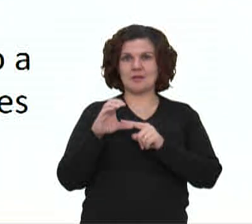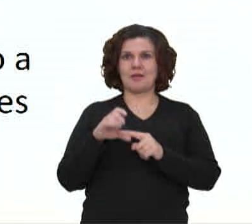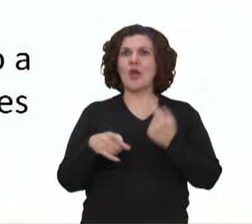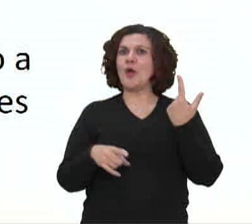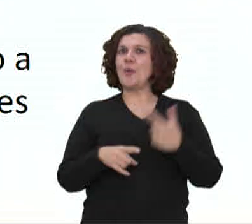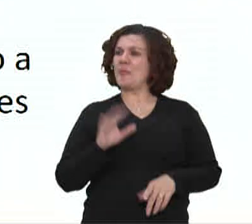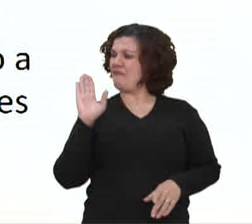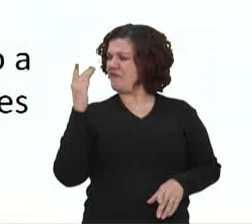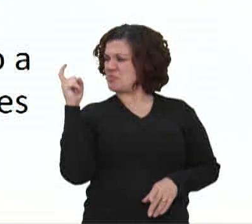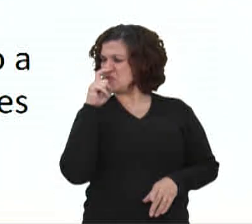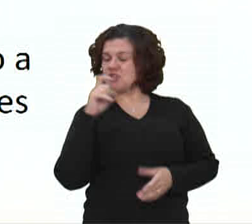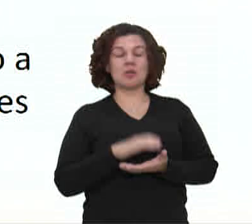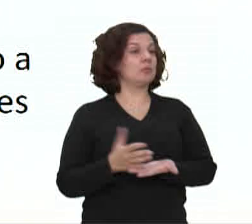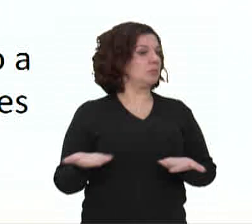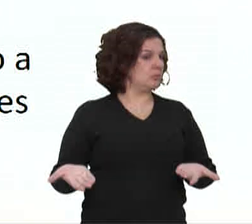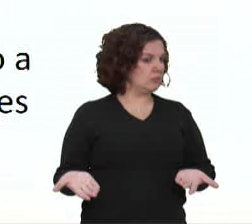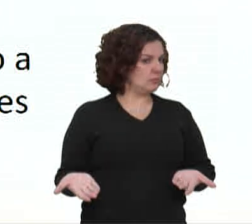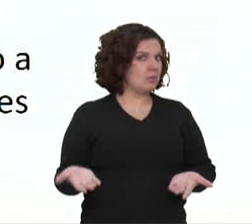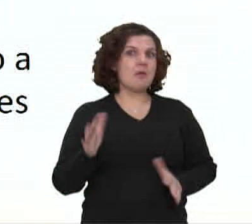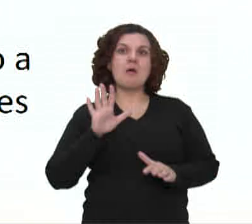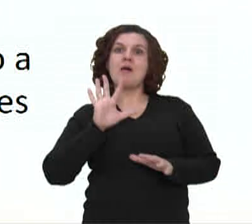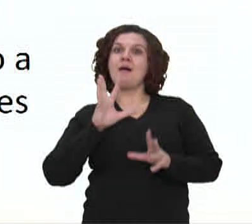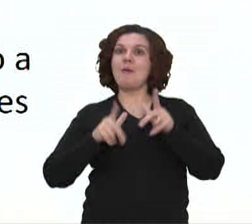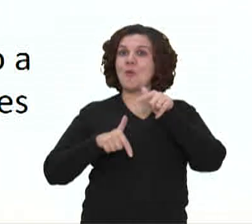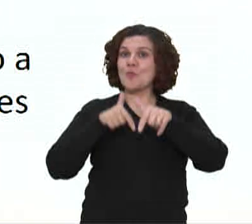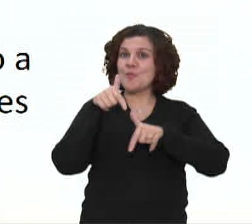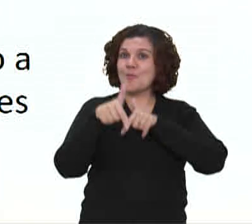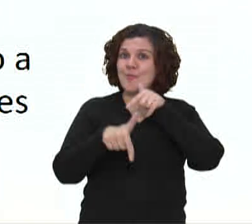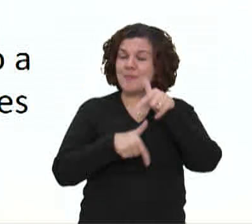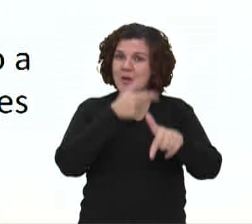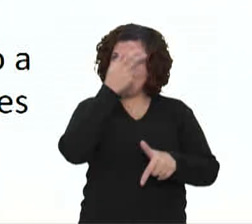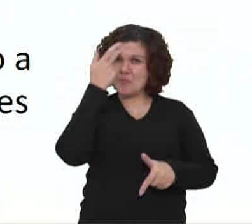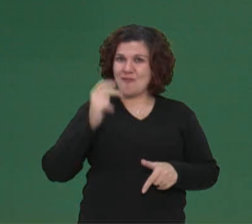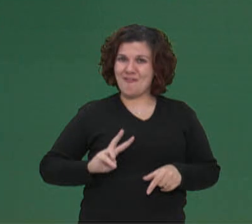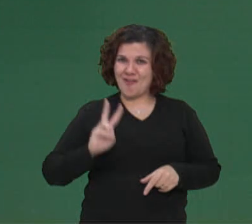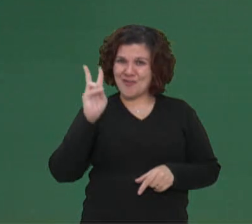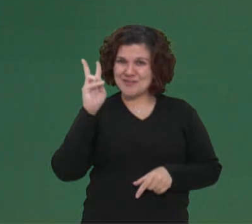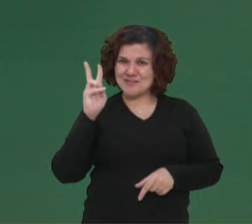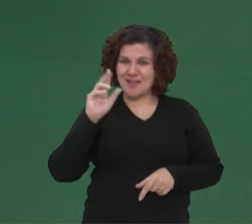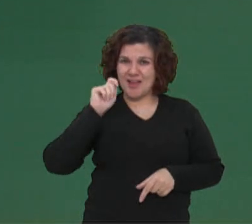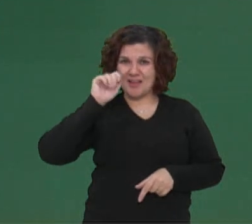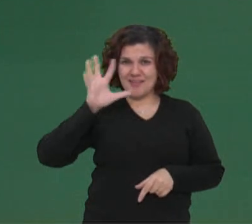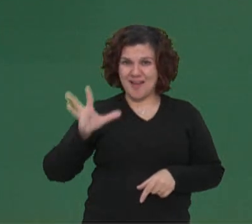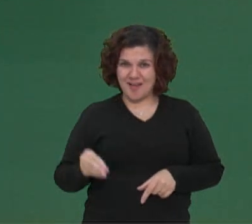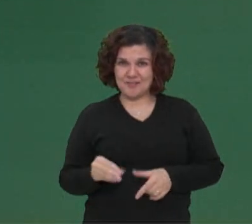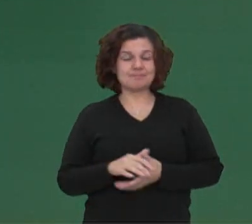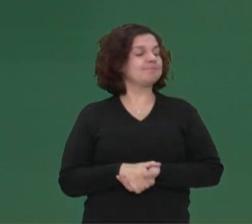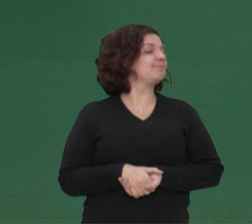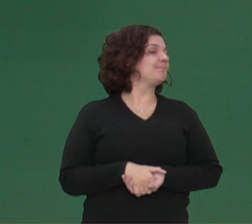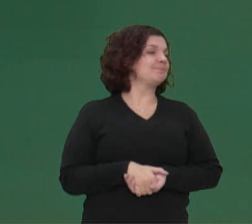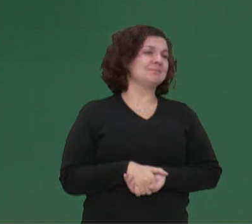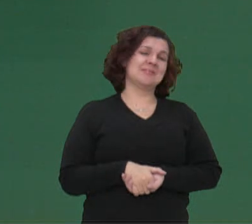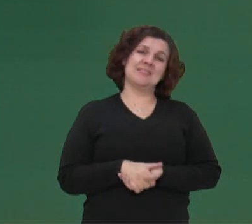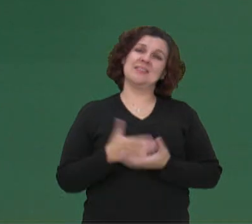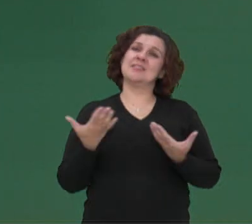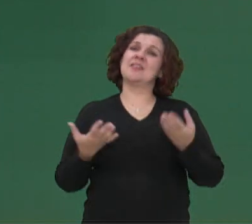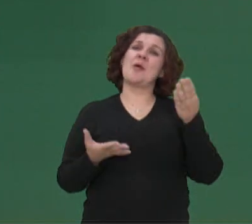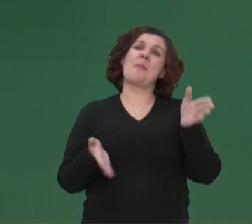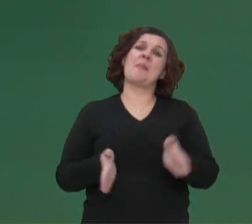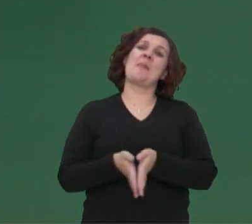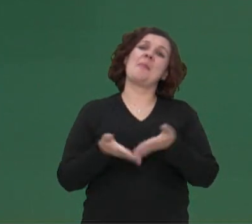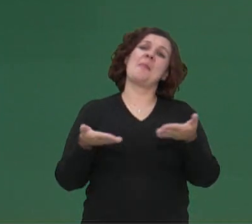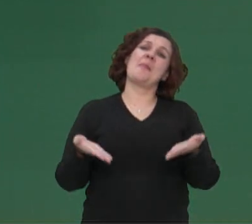falsa, professor? A mão de obra africana é muito valorizada? Não. A mão de obra africana ela é